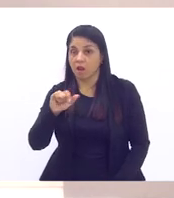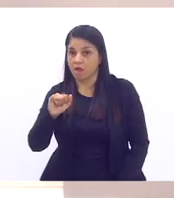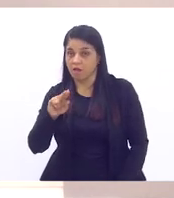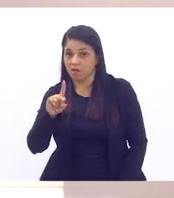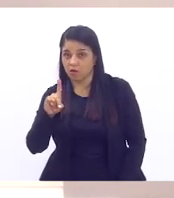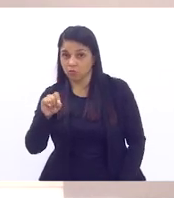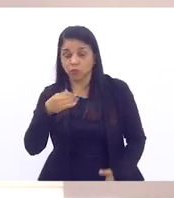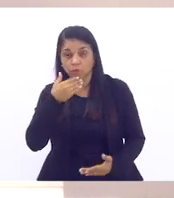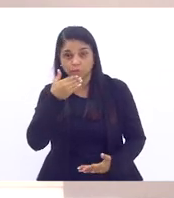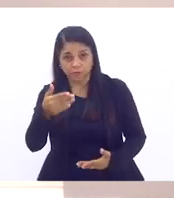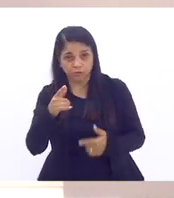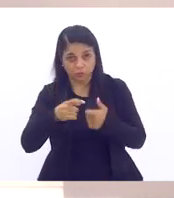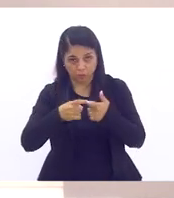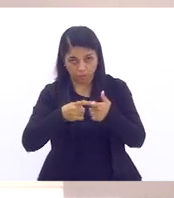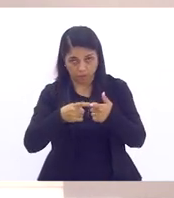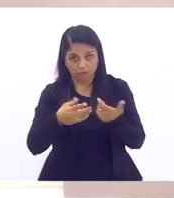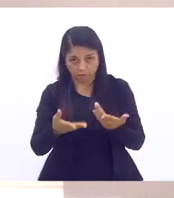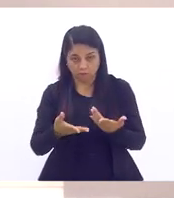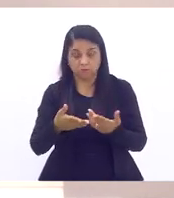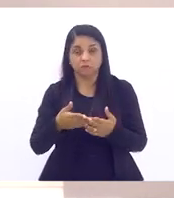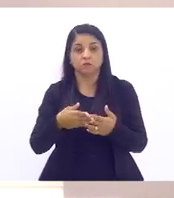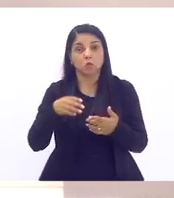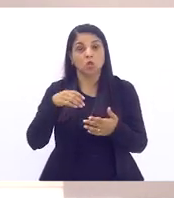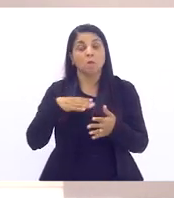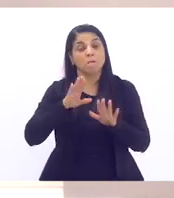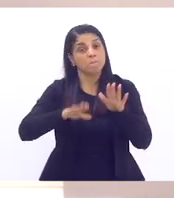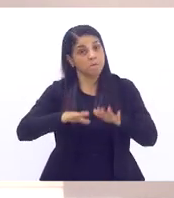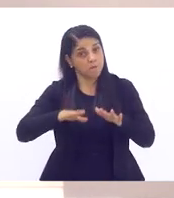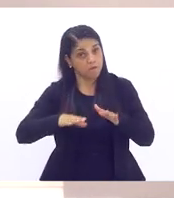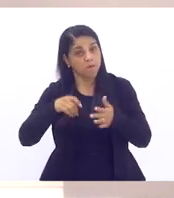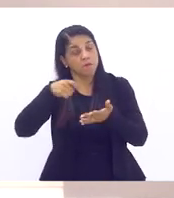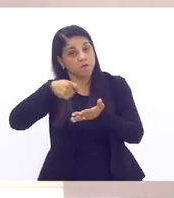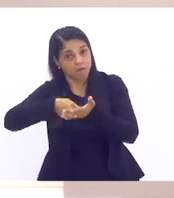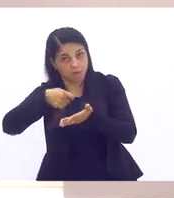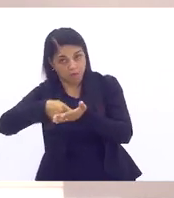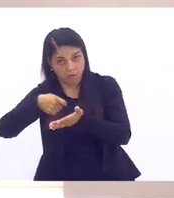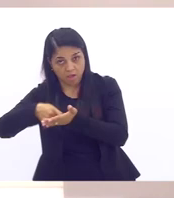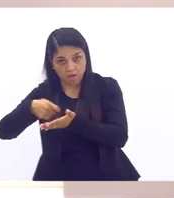mesmo quando essas obrigações essas